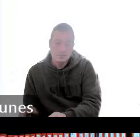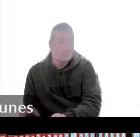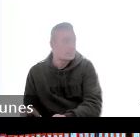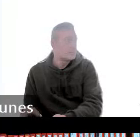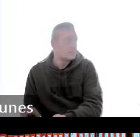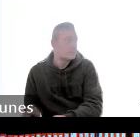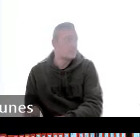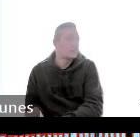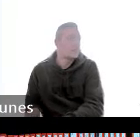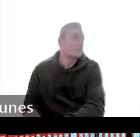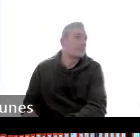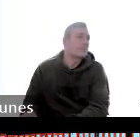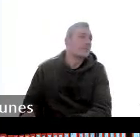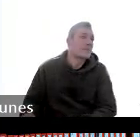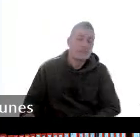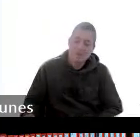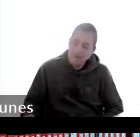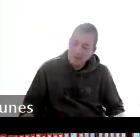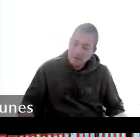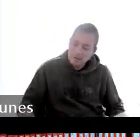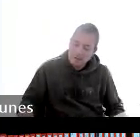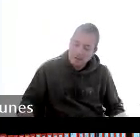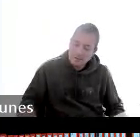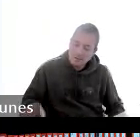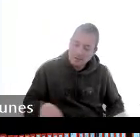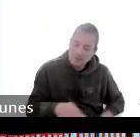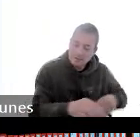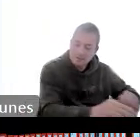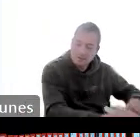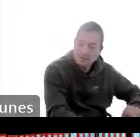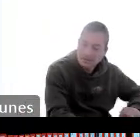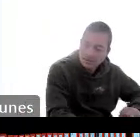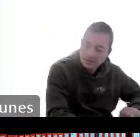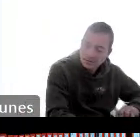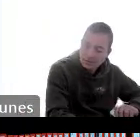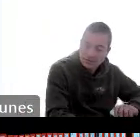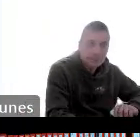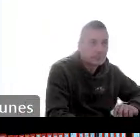na revisão das ITCs, que mais à frente detalharemos